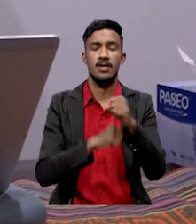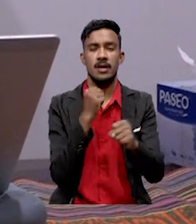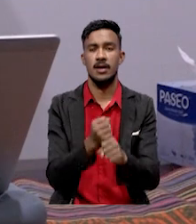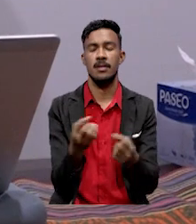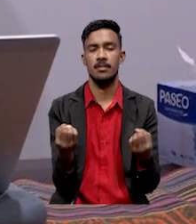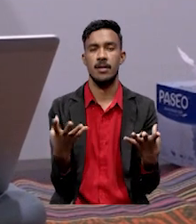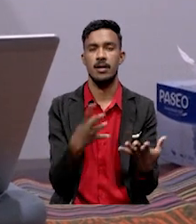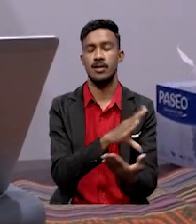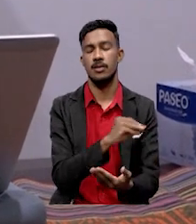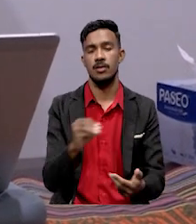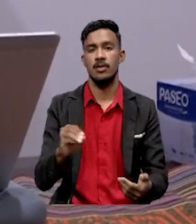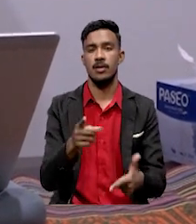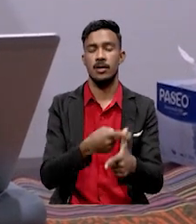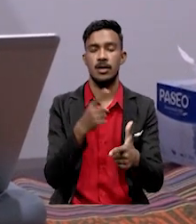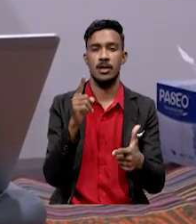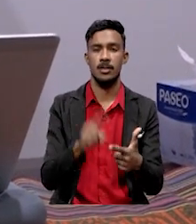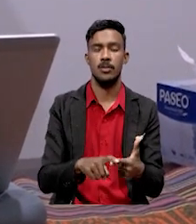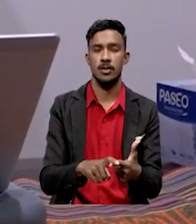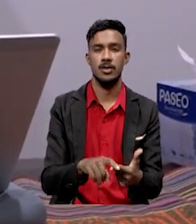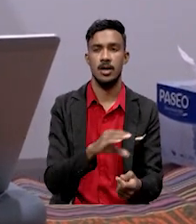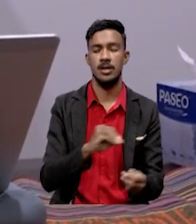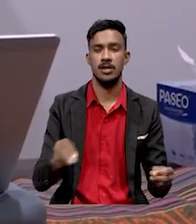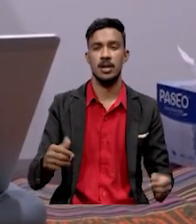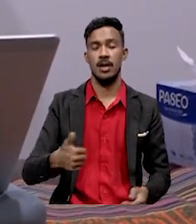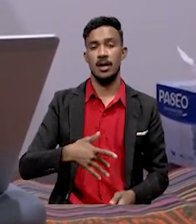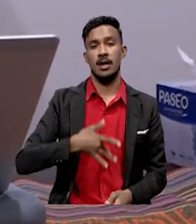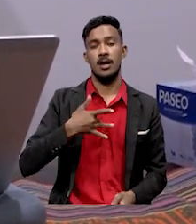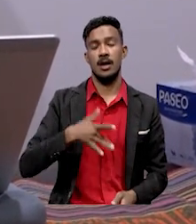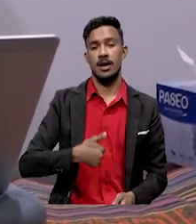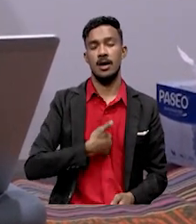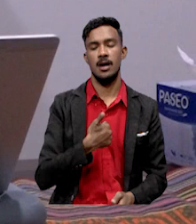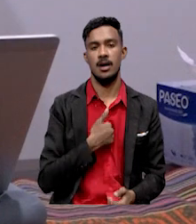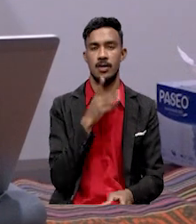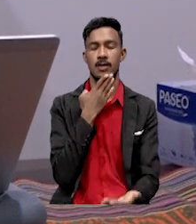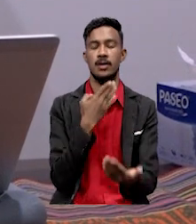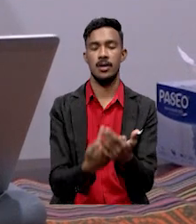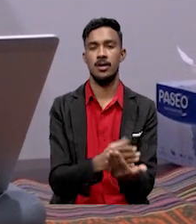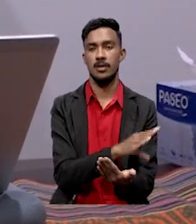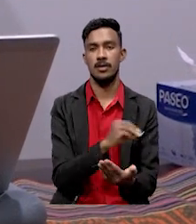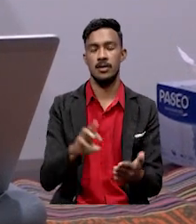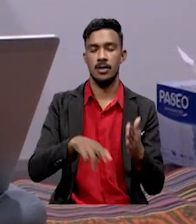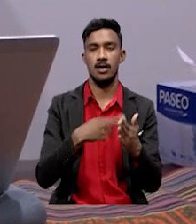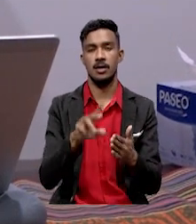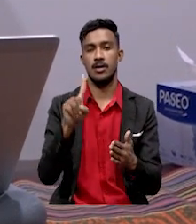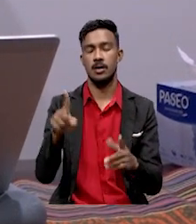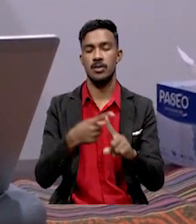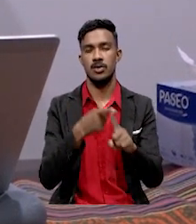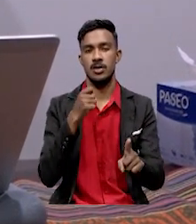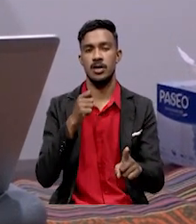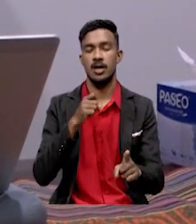mos habilitação literária ne hanesan requisito ida det husi requisito sira